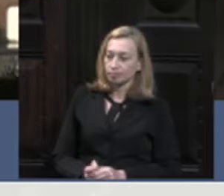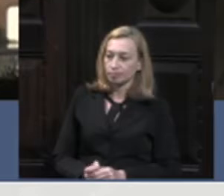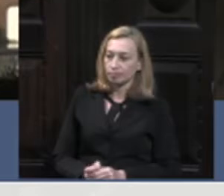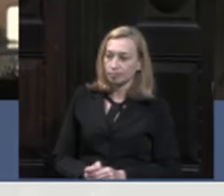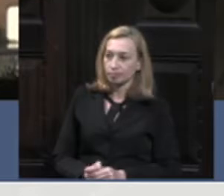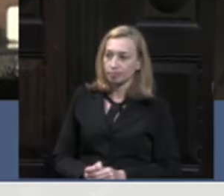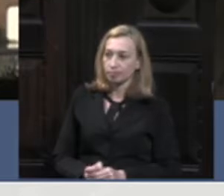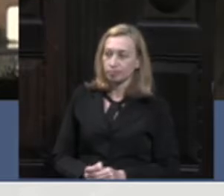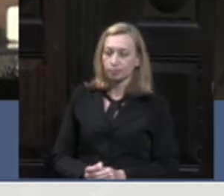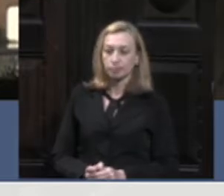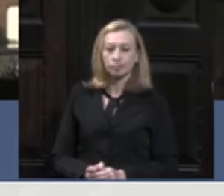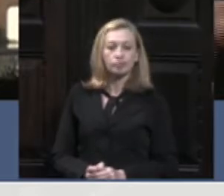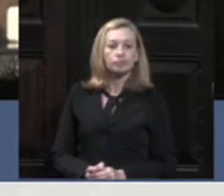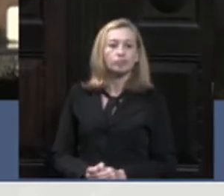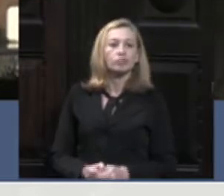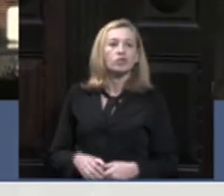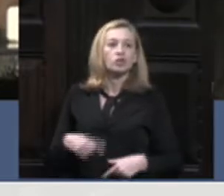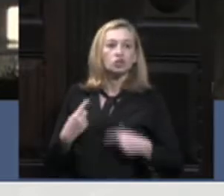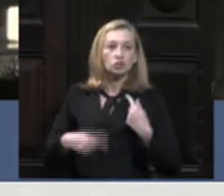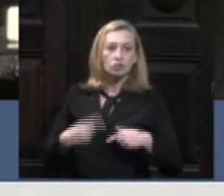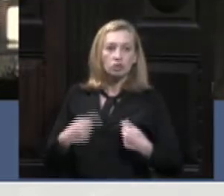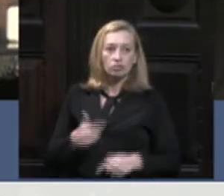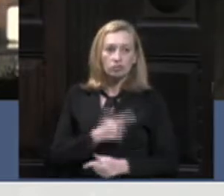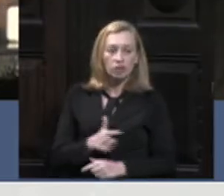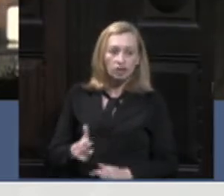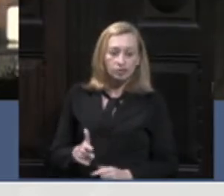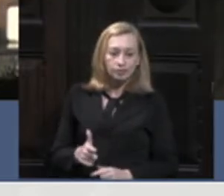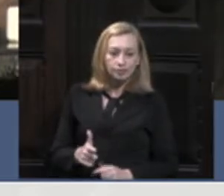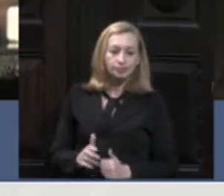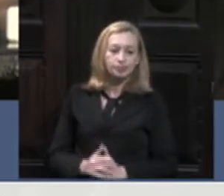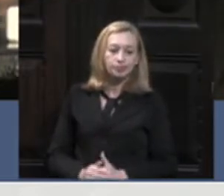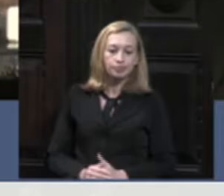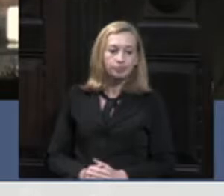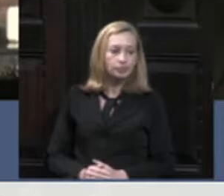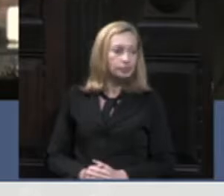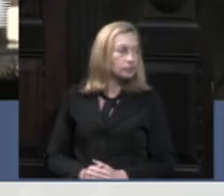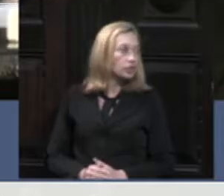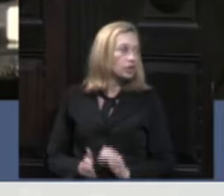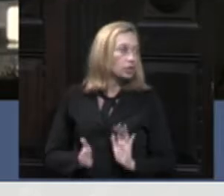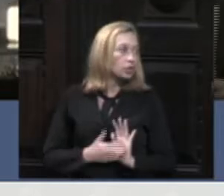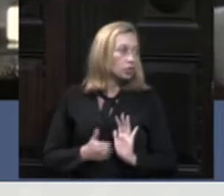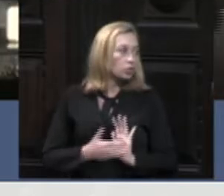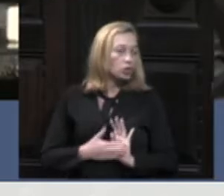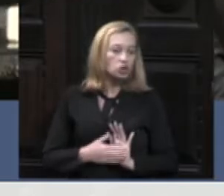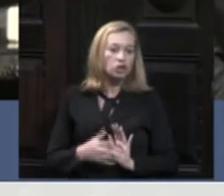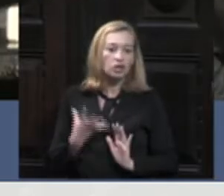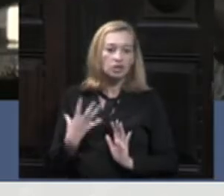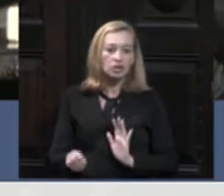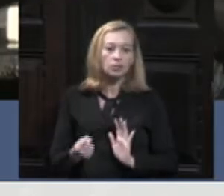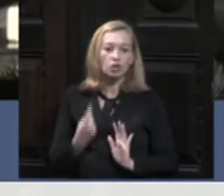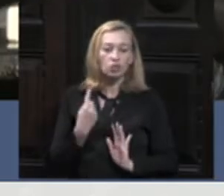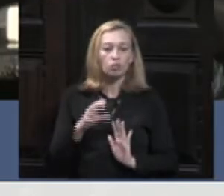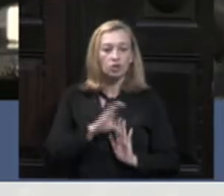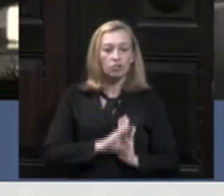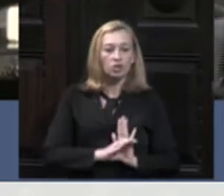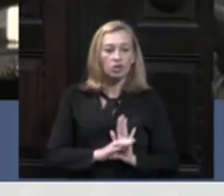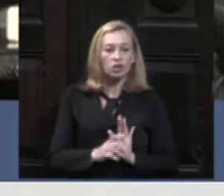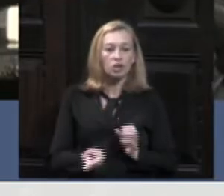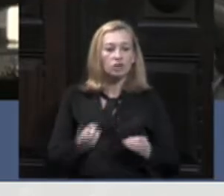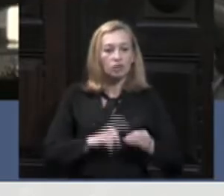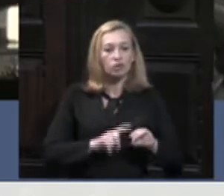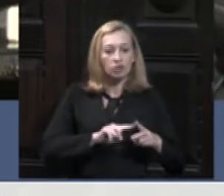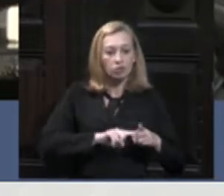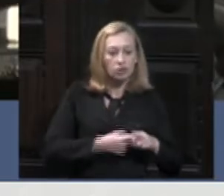Com os pareceres emitidos em discussão, não havendo que queira discutir, o presidente proposta receber uma emenda, retorna às comissões. Tentei